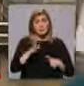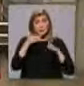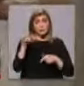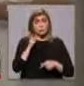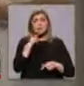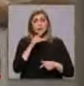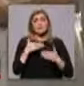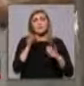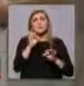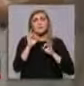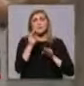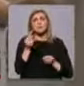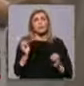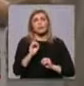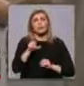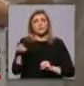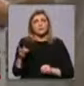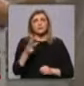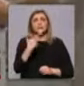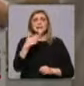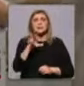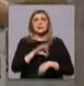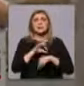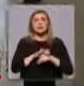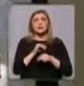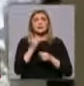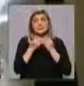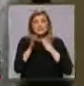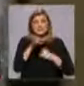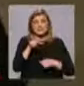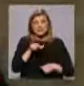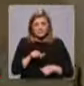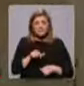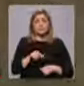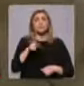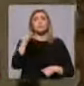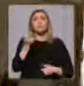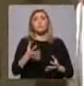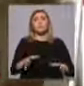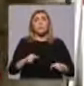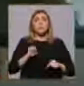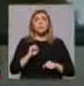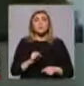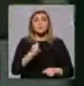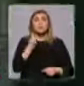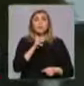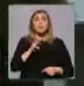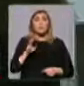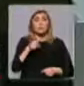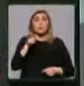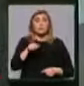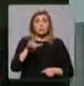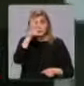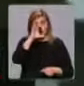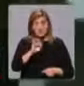garante a oferta de tratamentos gratuitos as em doentes em risco uma poupança de um milhão de euros para os cáseos uma prenda